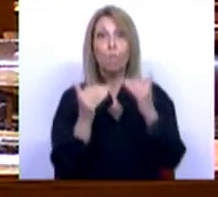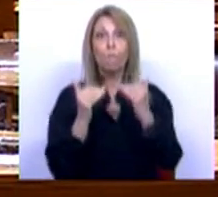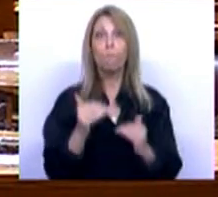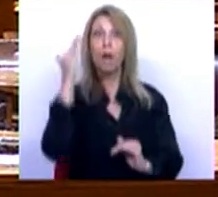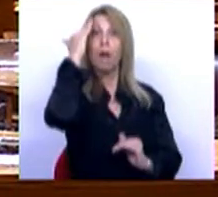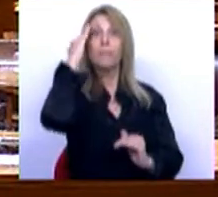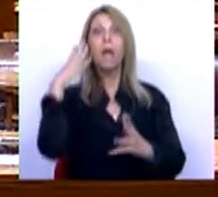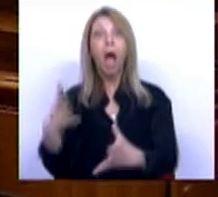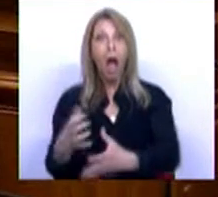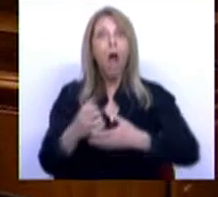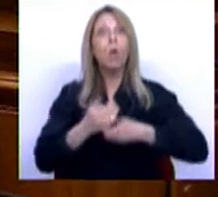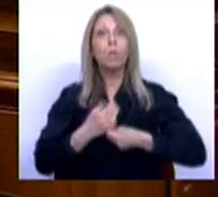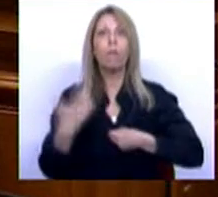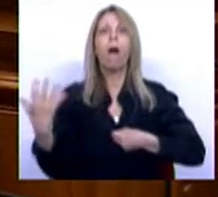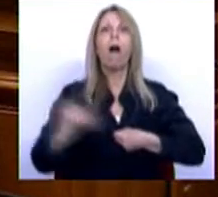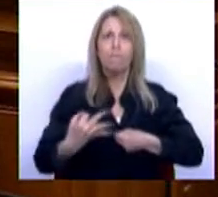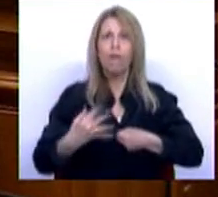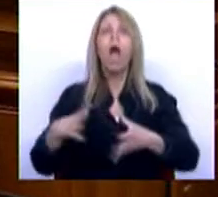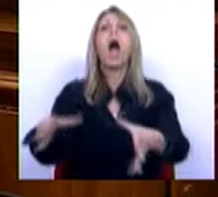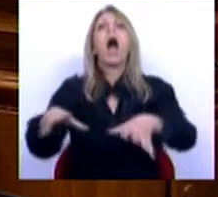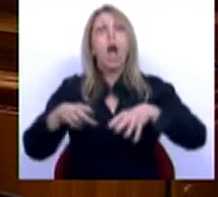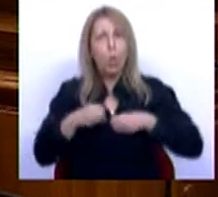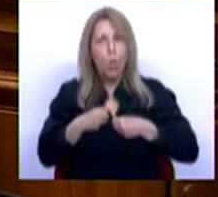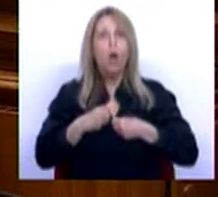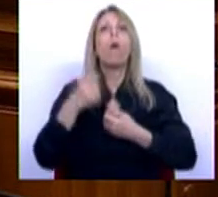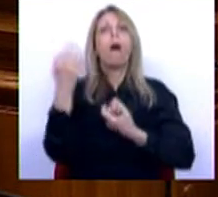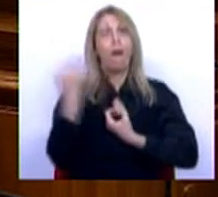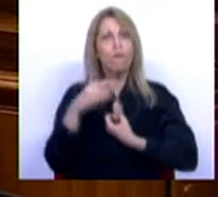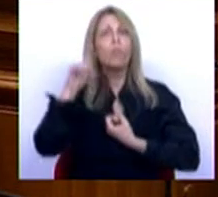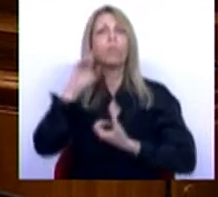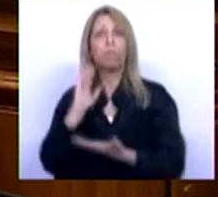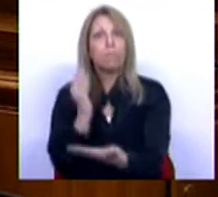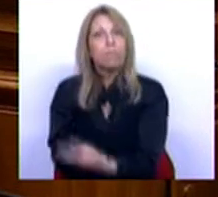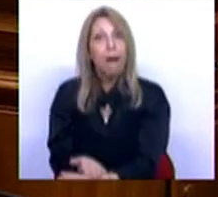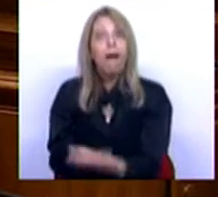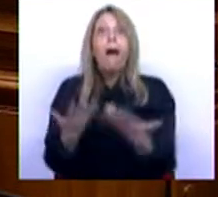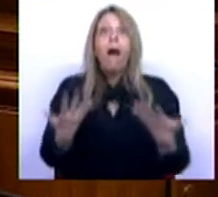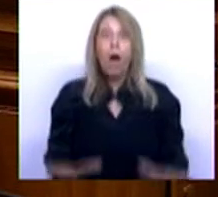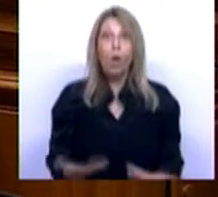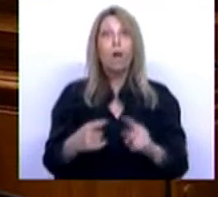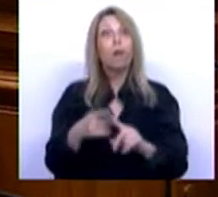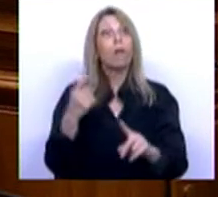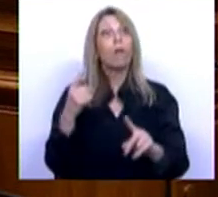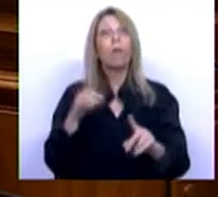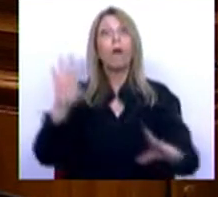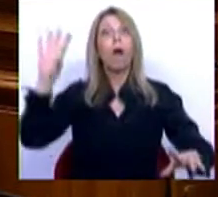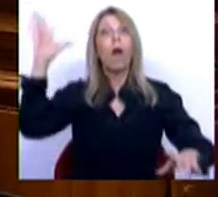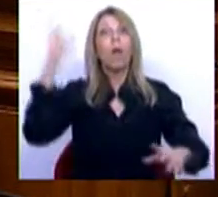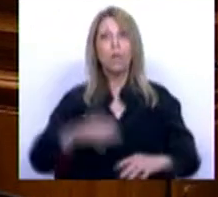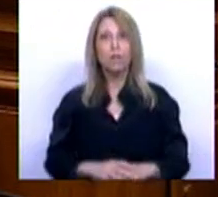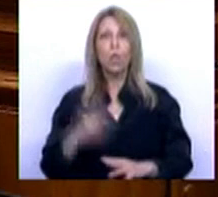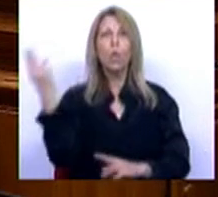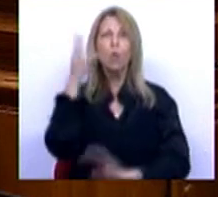acolhimento, acolheu e protegeu. E ao contrário do que agora aconteceu, a União Europeia não ativou